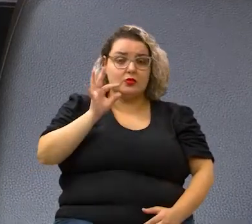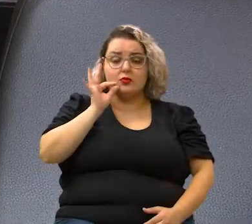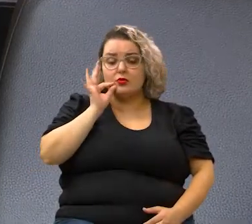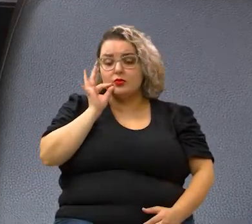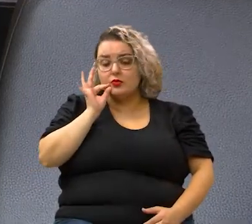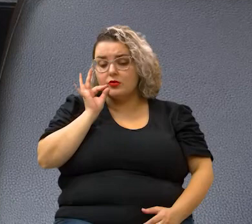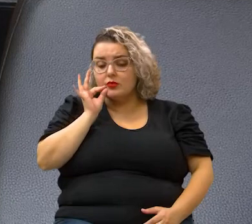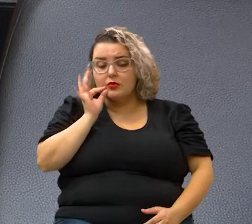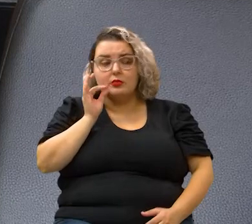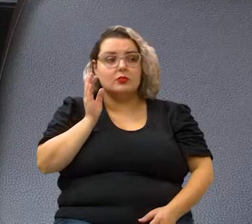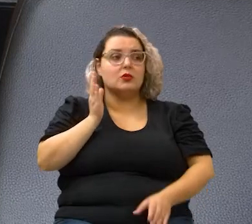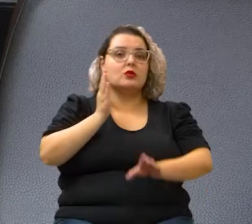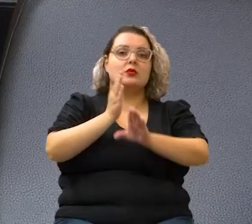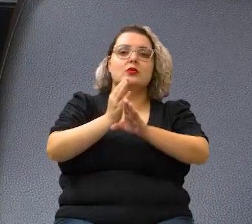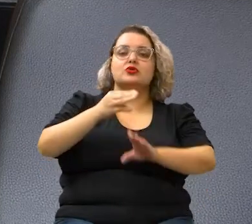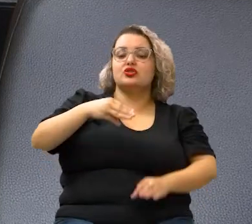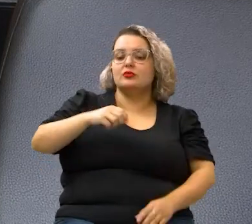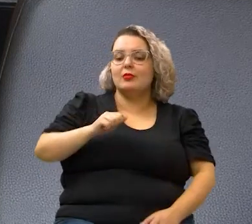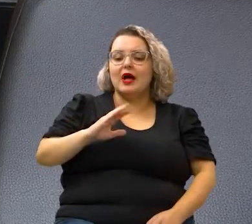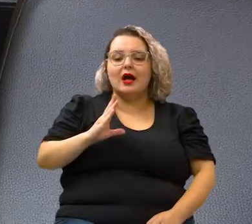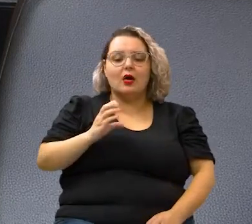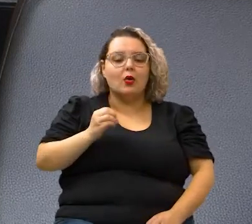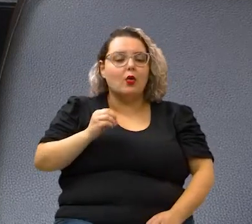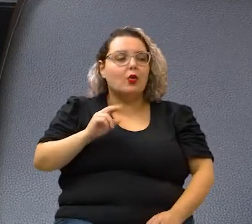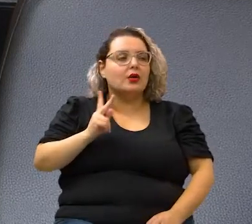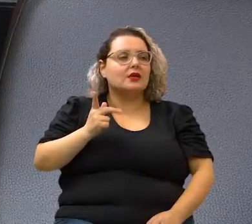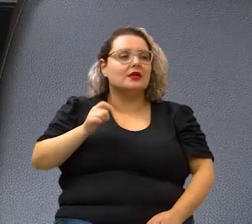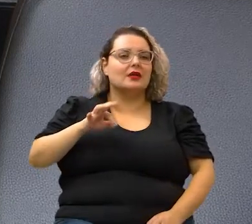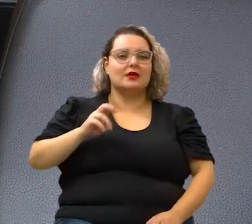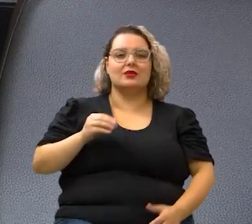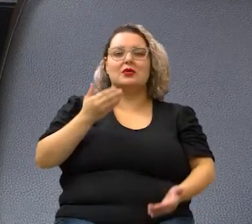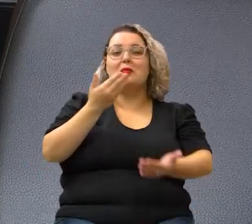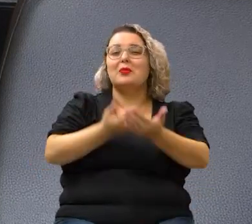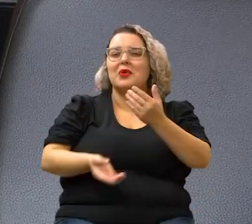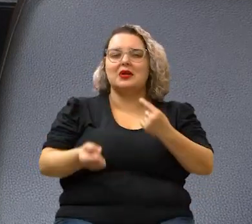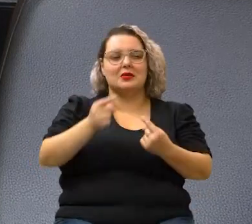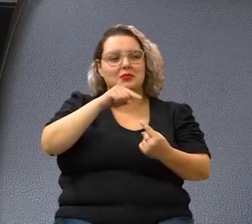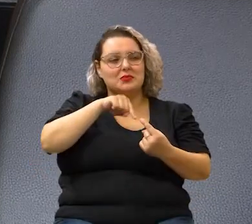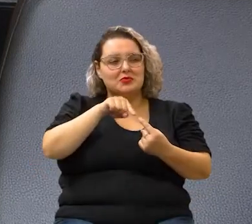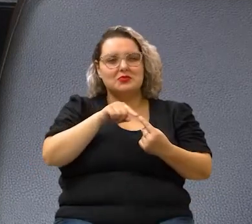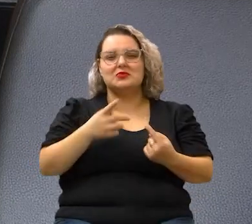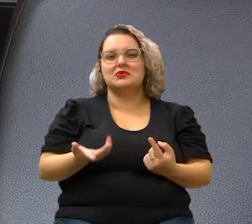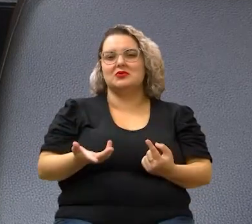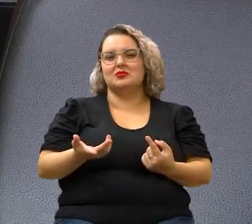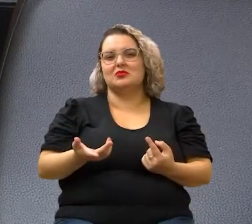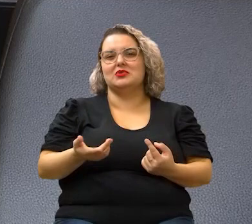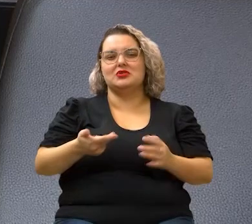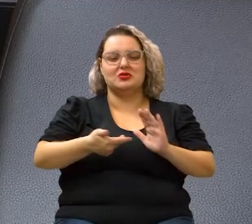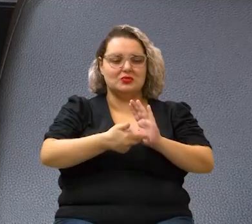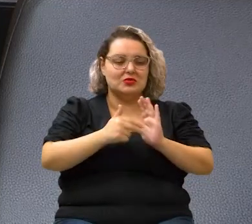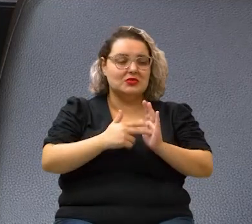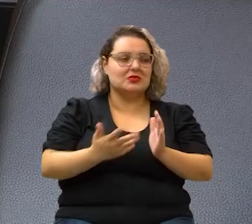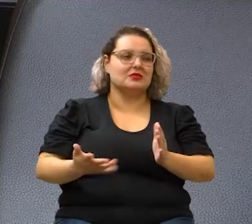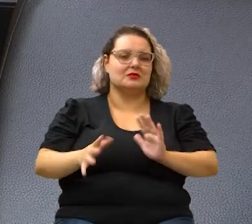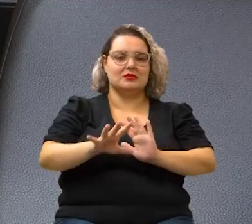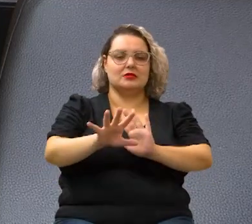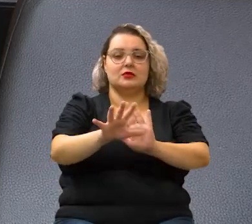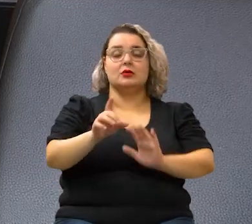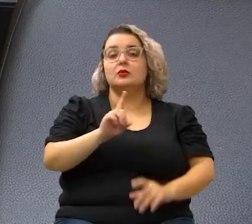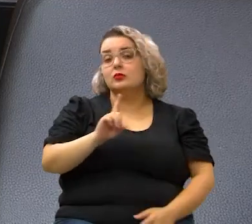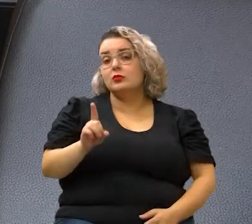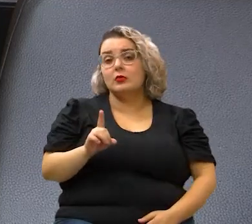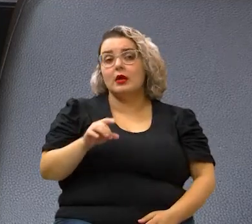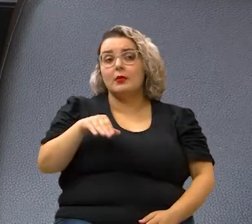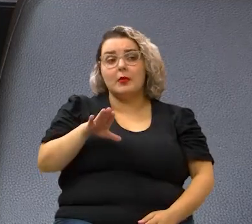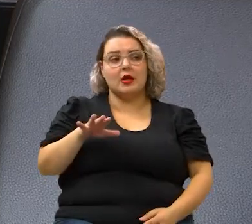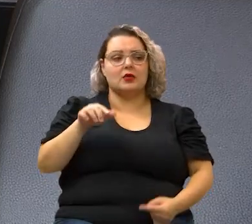estão utilizando a maconha como se fosse um encontro de maconheiro. Então a marcha, ela perdeu um pouco ali o sentido do negócio, sabe?